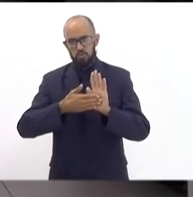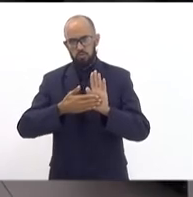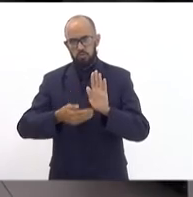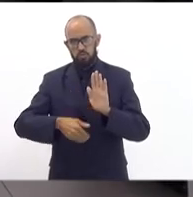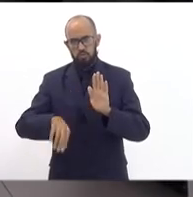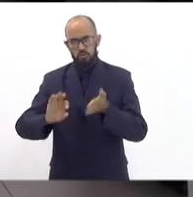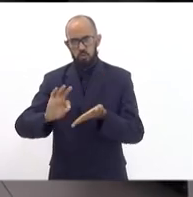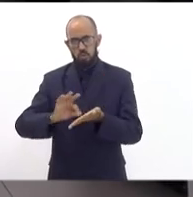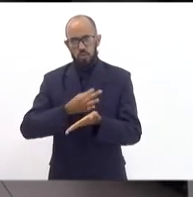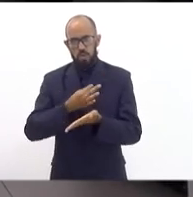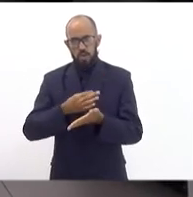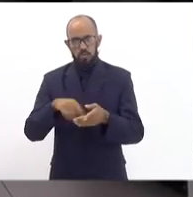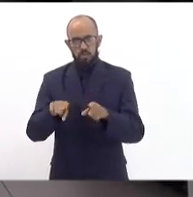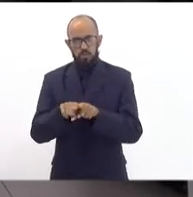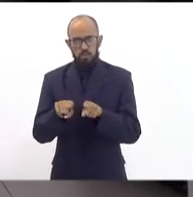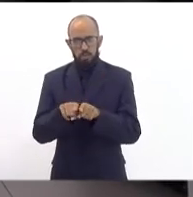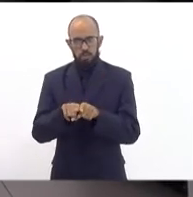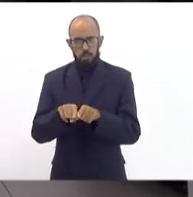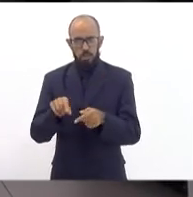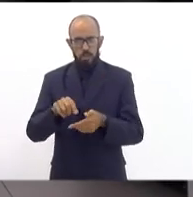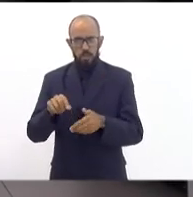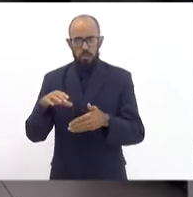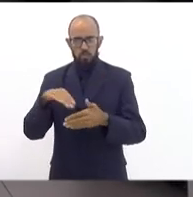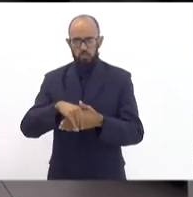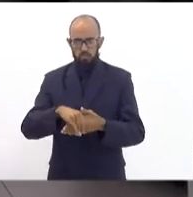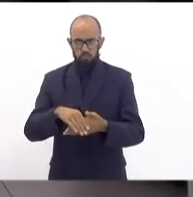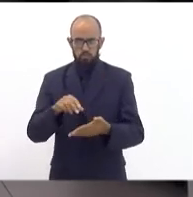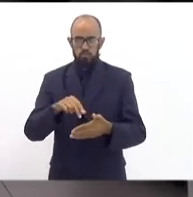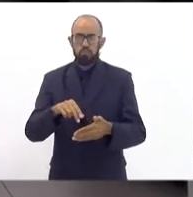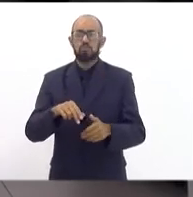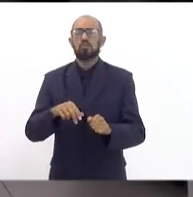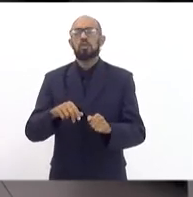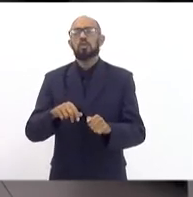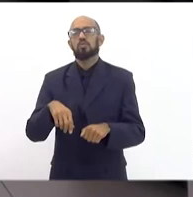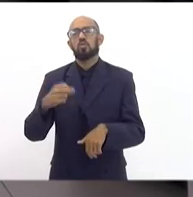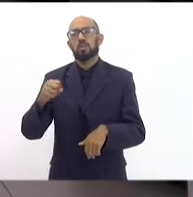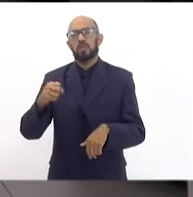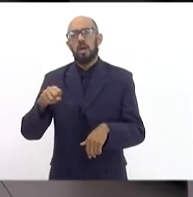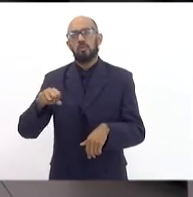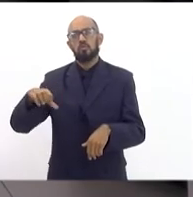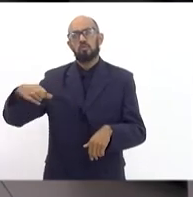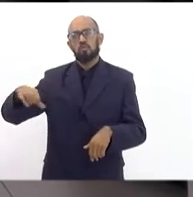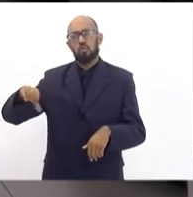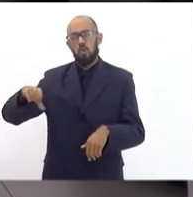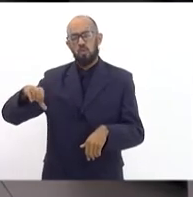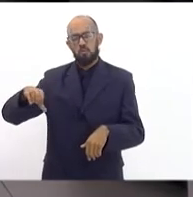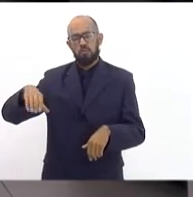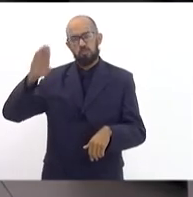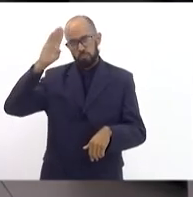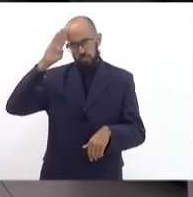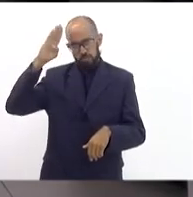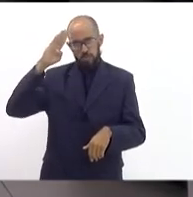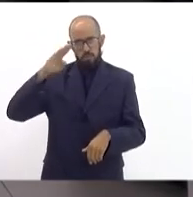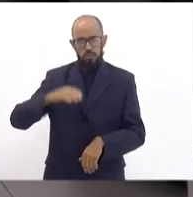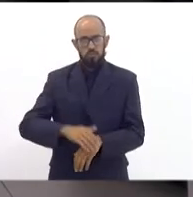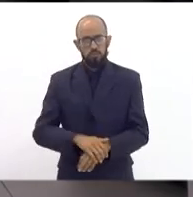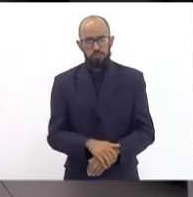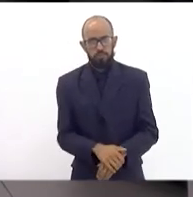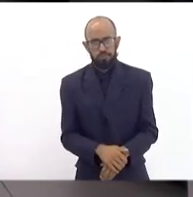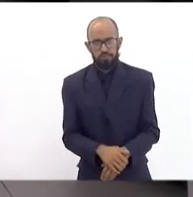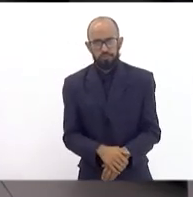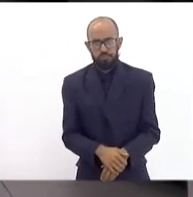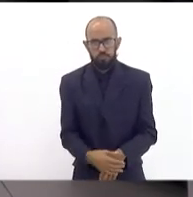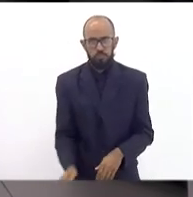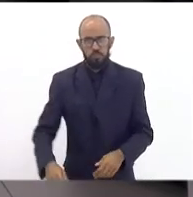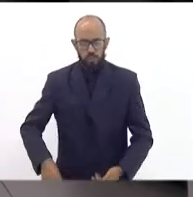no contrato e nos termos aditivos, né, em especial o oitavo e nono termo aditivo. Né. Foram